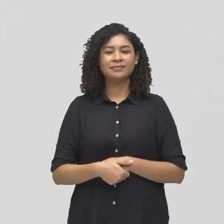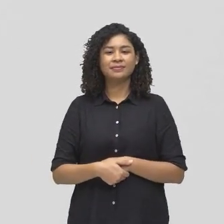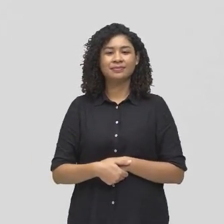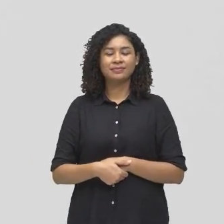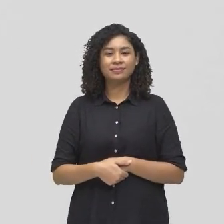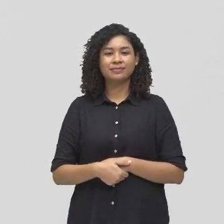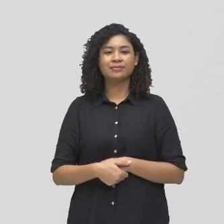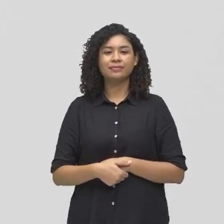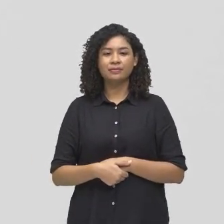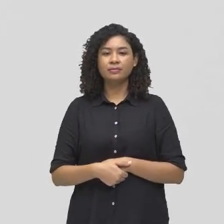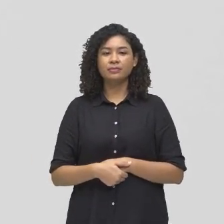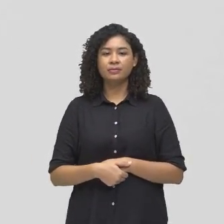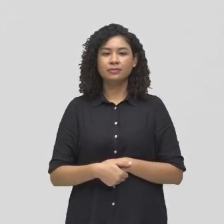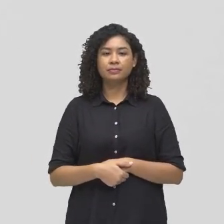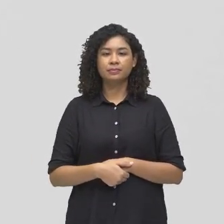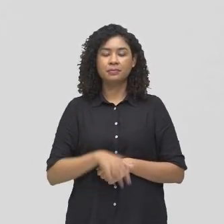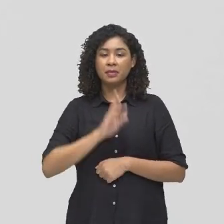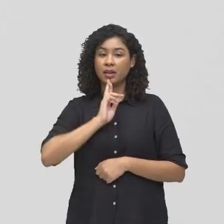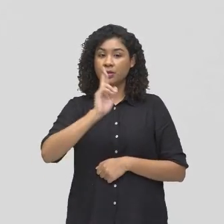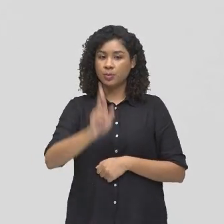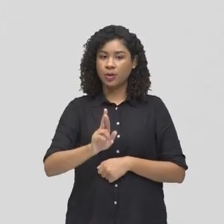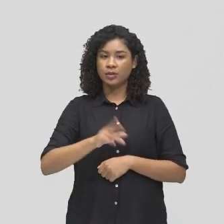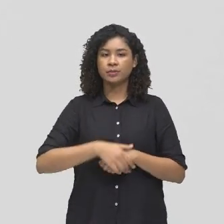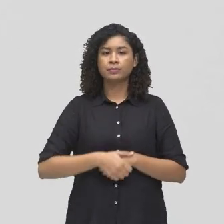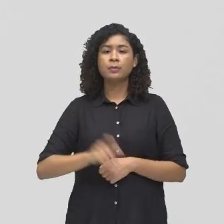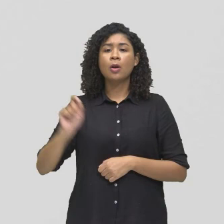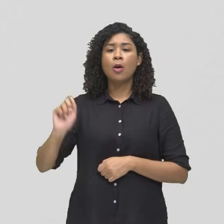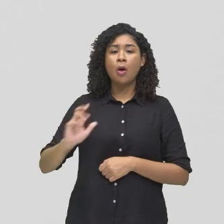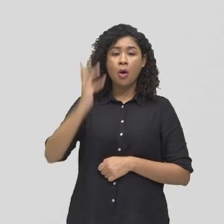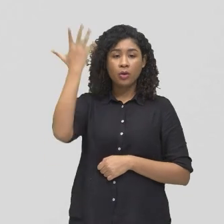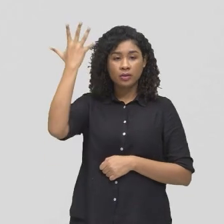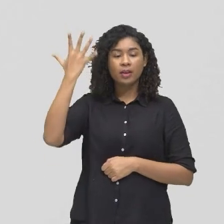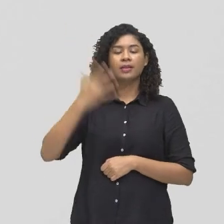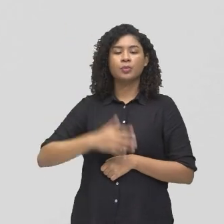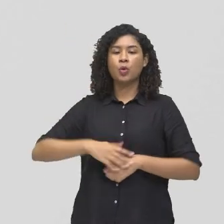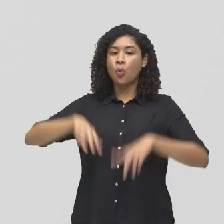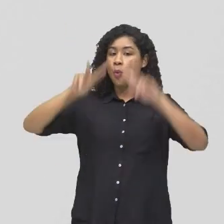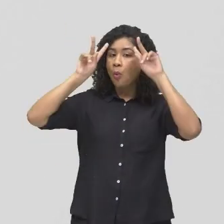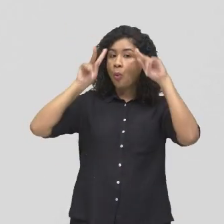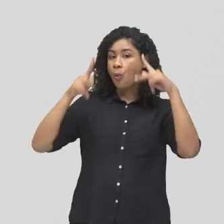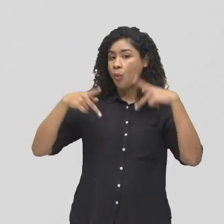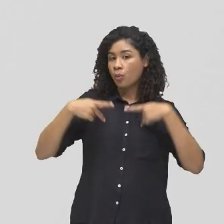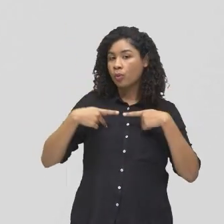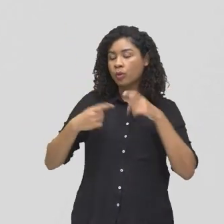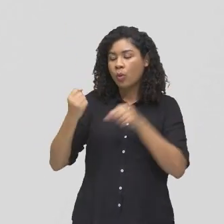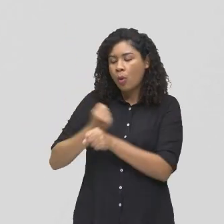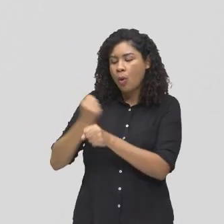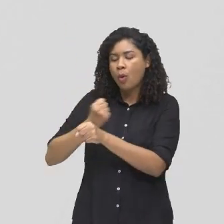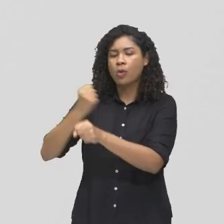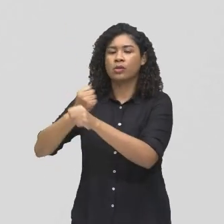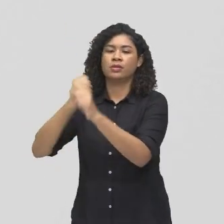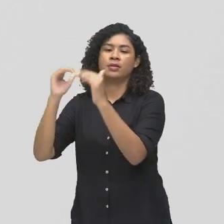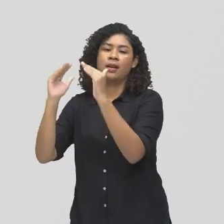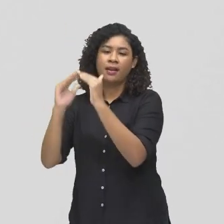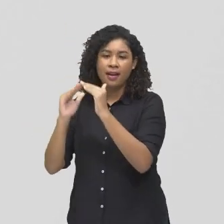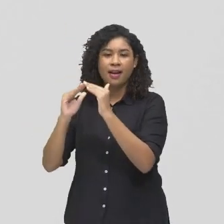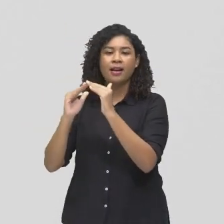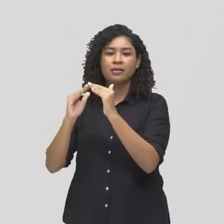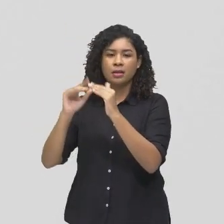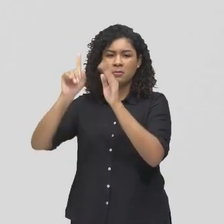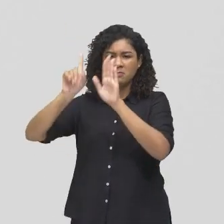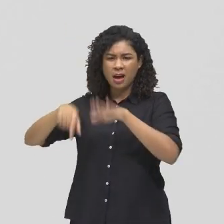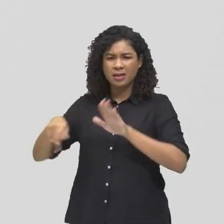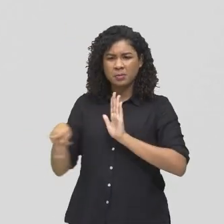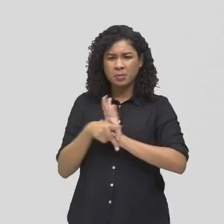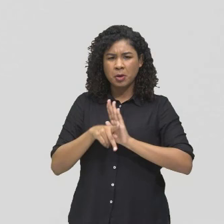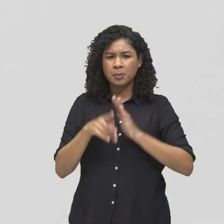Bem, a resposta, isso ocorre devido à construção da casa ser feita pelo homem. Não está atrelada à sua natureza,